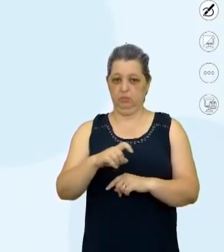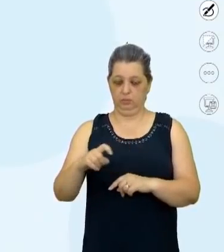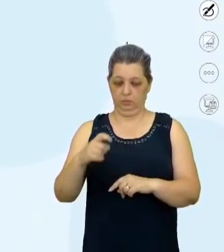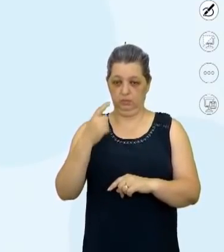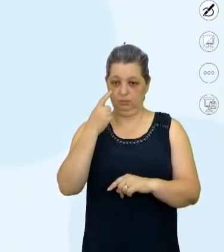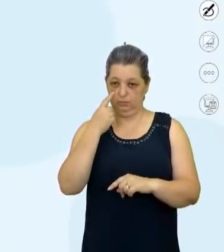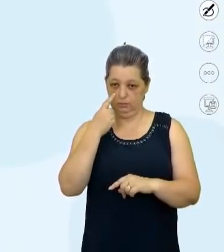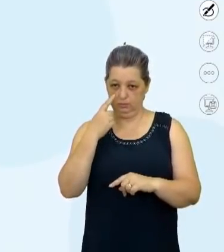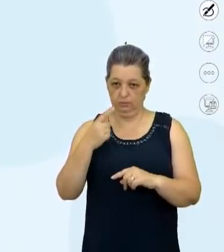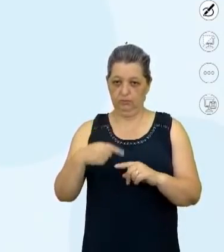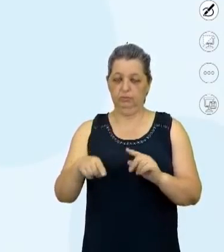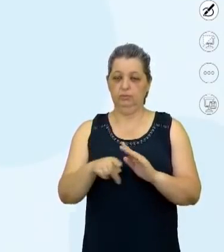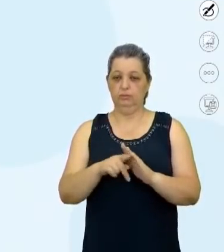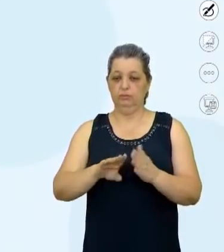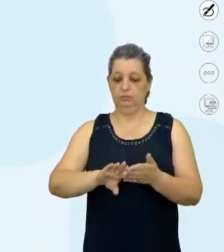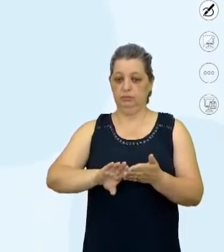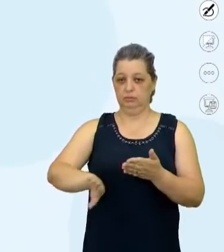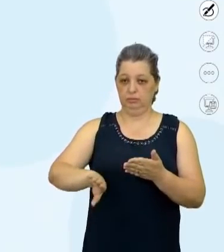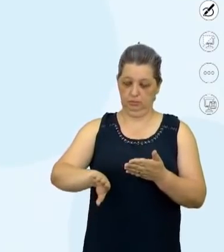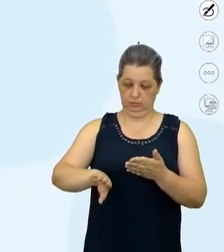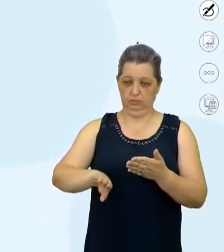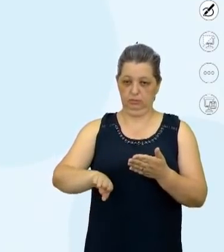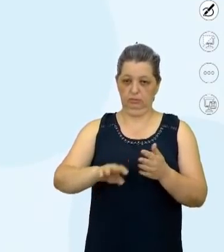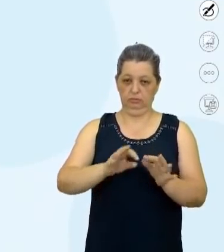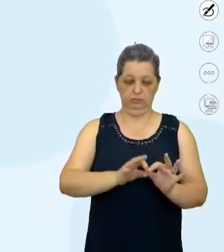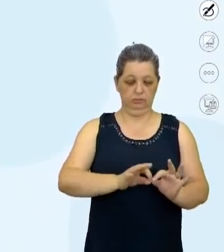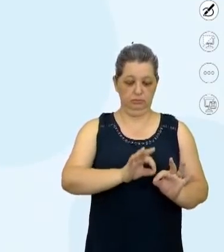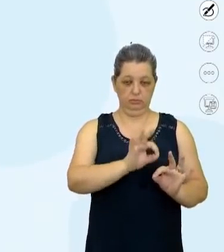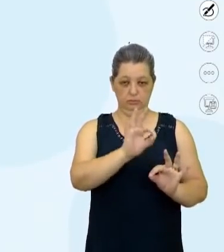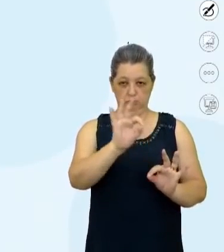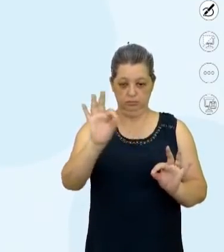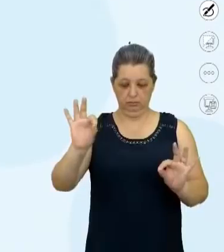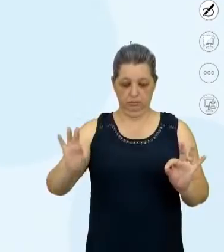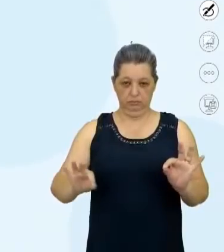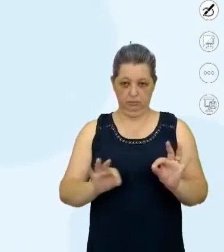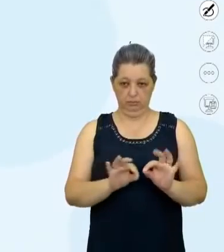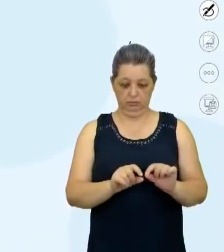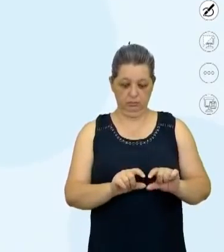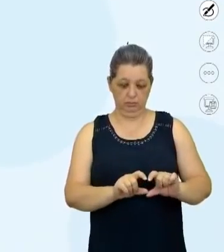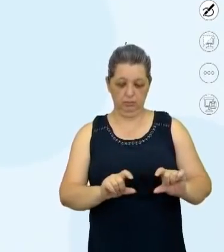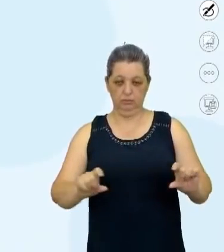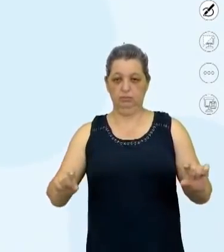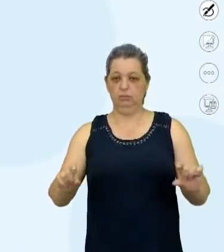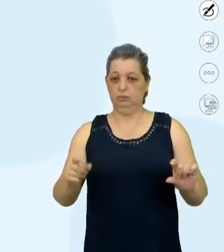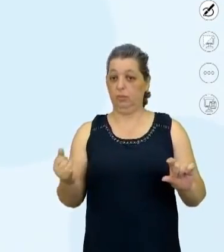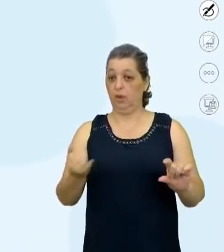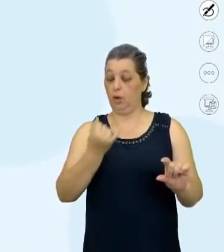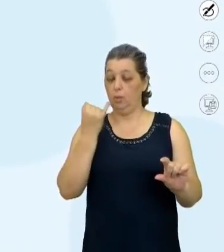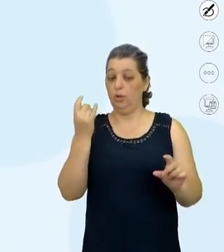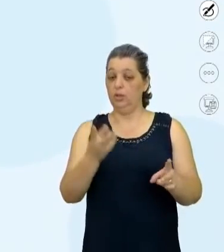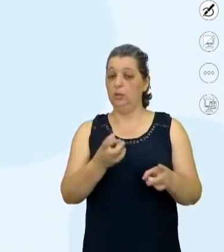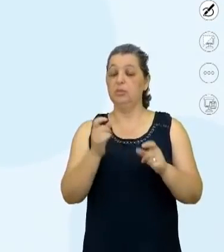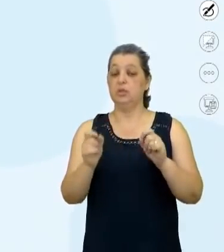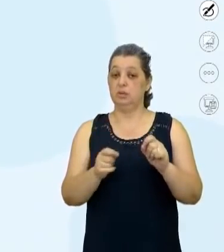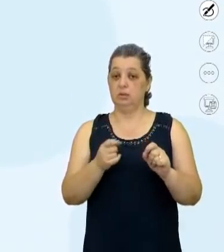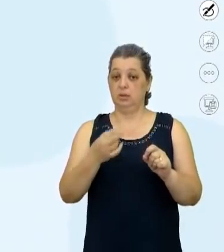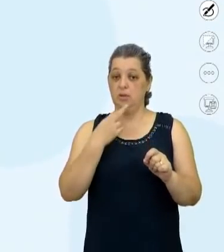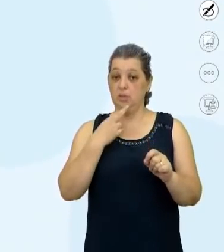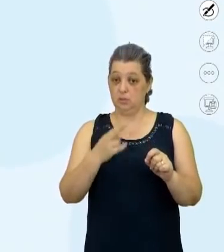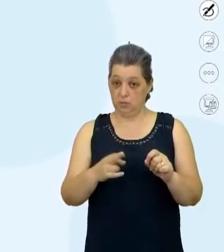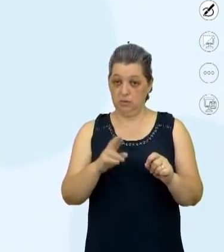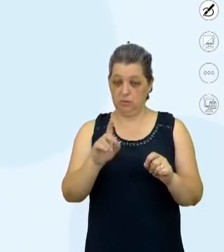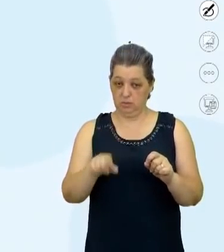E depois você vai retirar de novo esse quadradão, esta peça aqui. O importante é que você perceba que o resultado vai